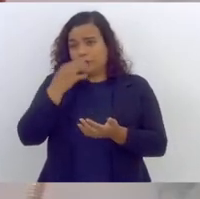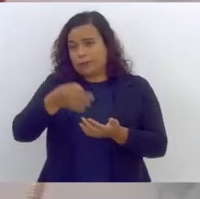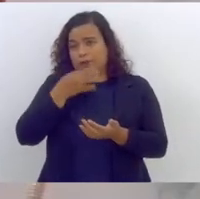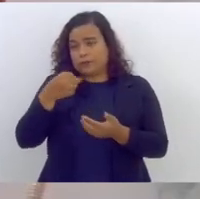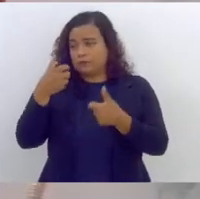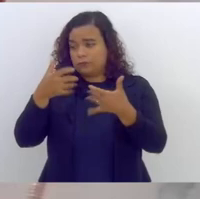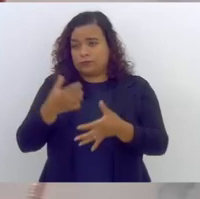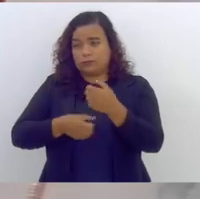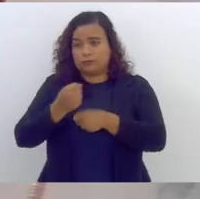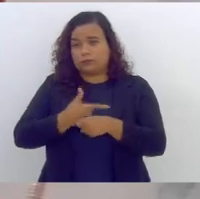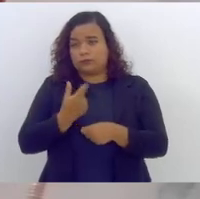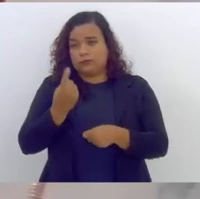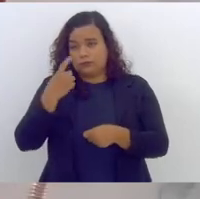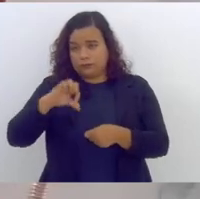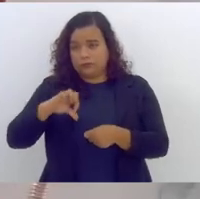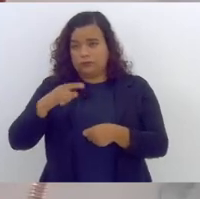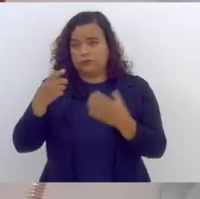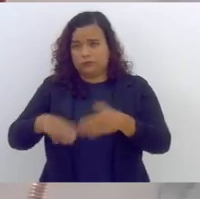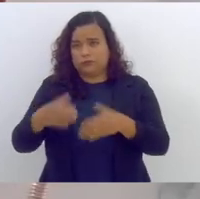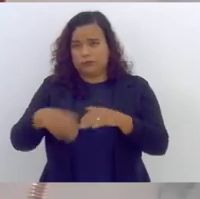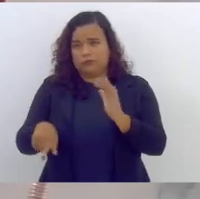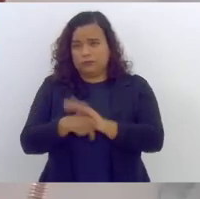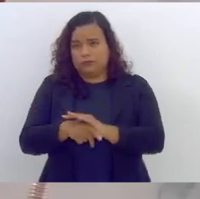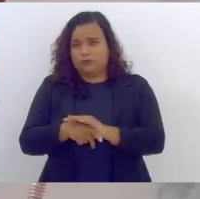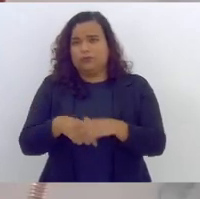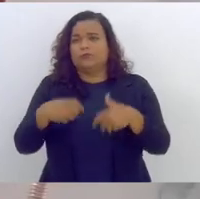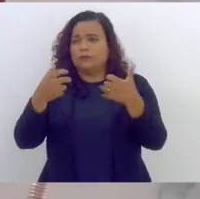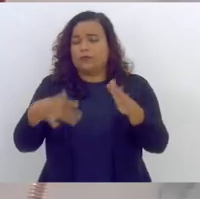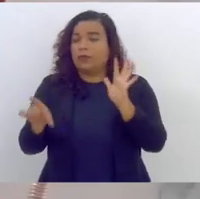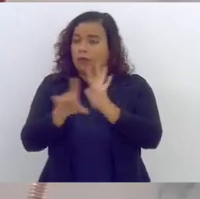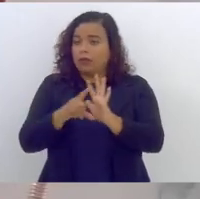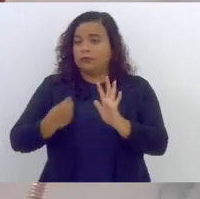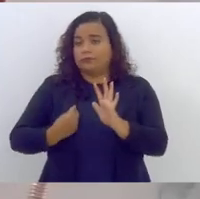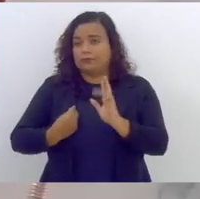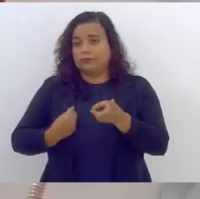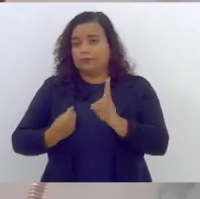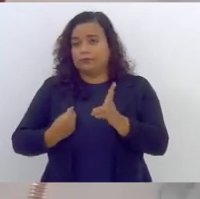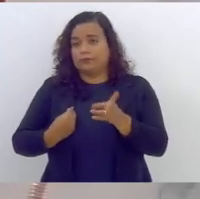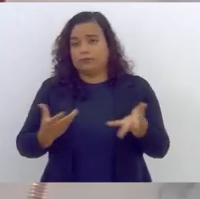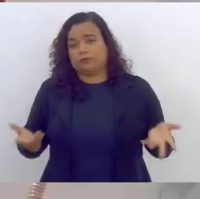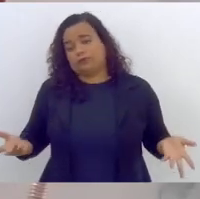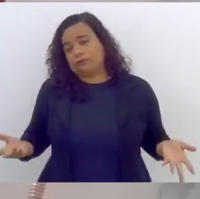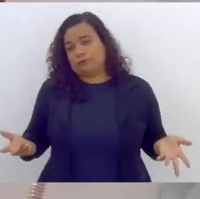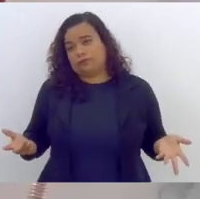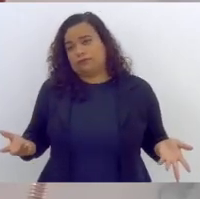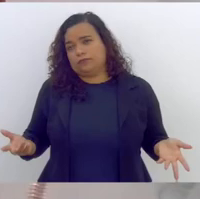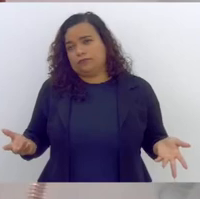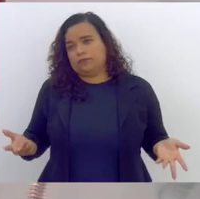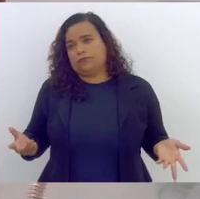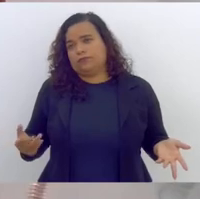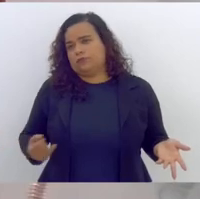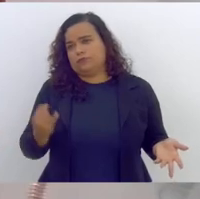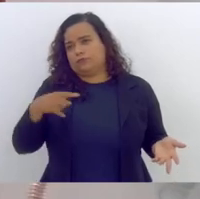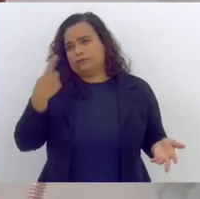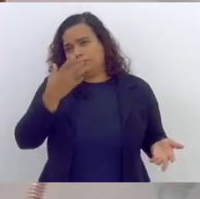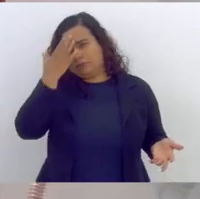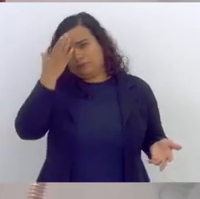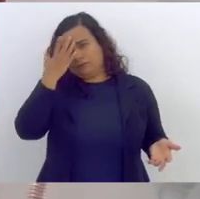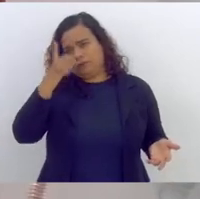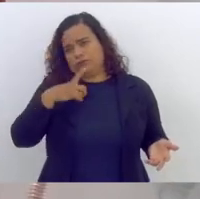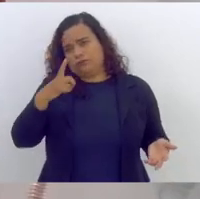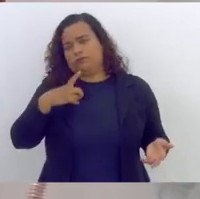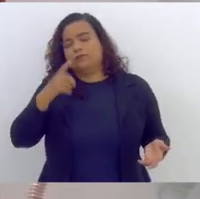no concurso de pilotos de helicóptero fala que essa lei está vigindo o que é redundante também porque é óbvio que tá